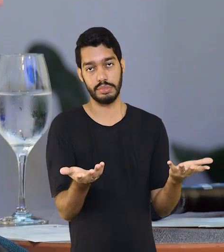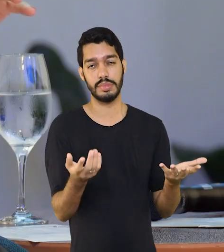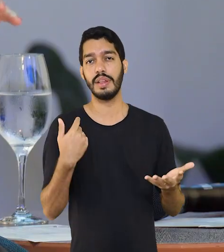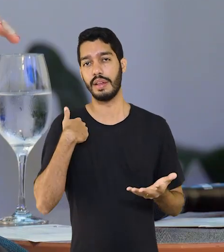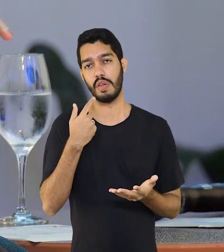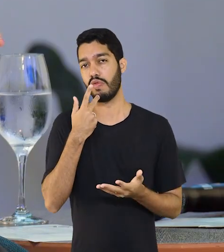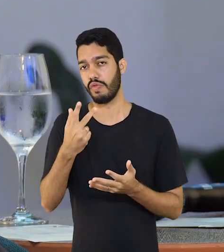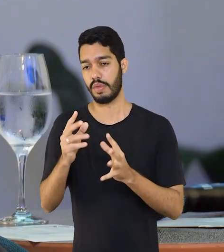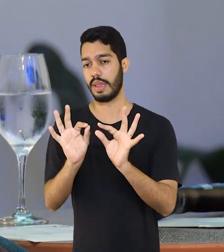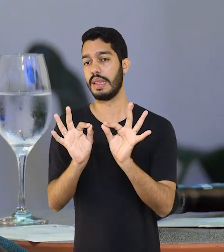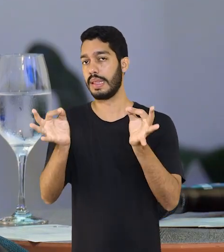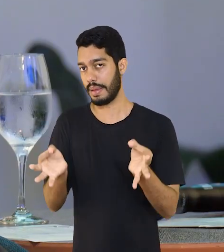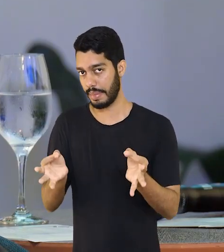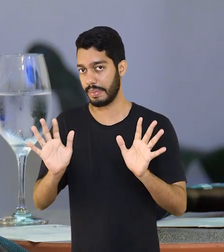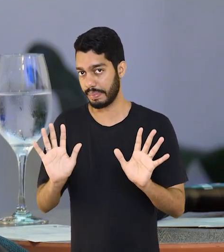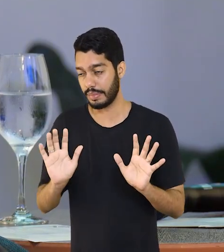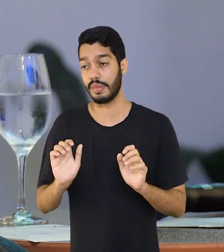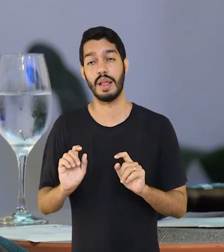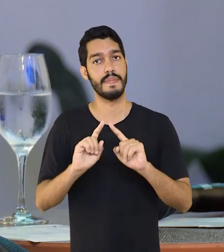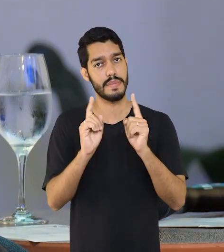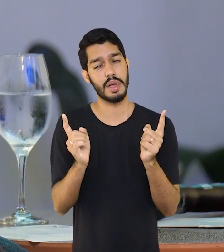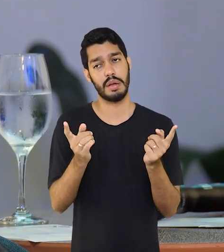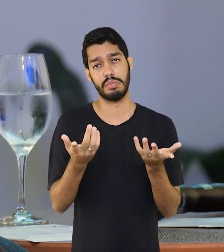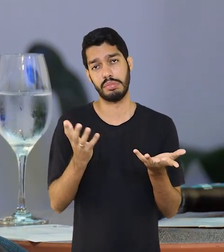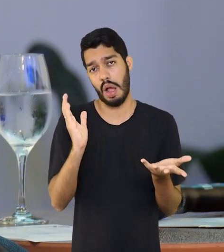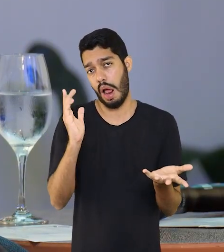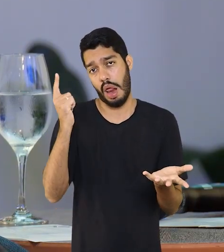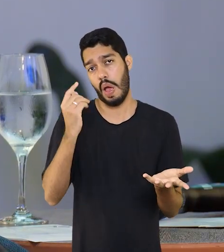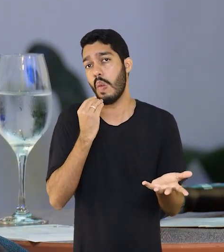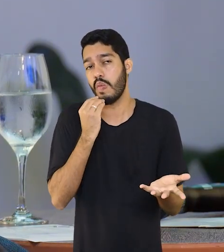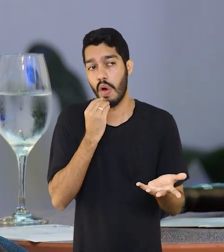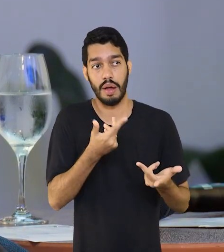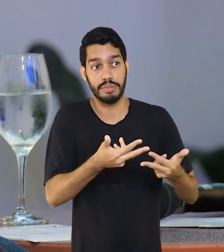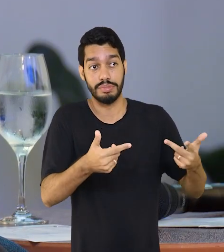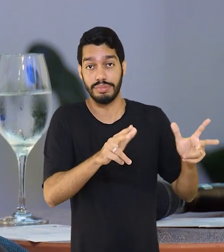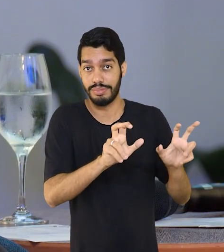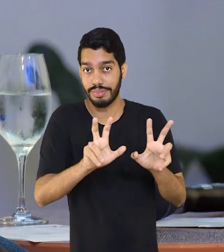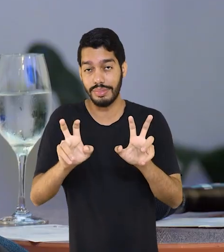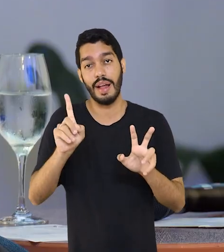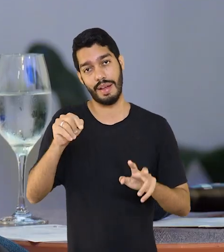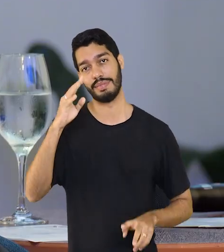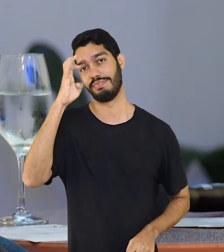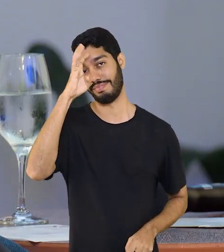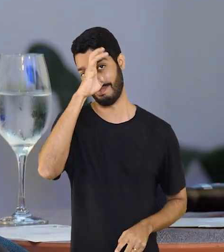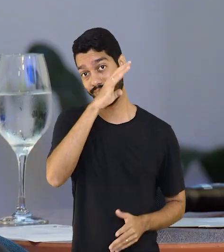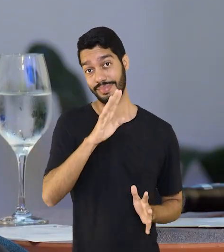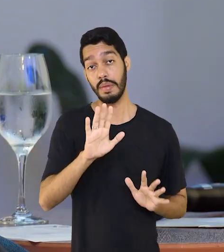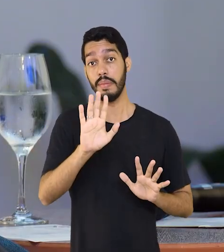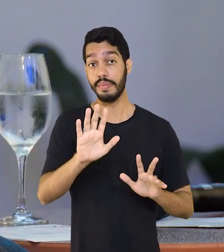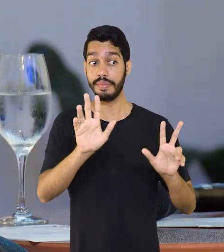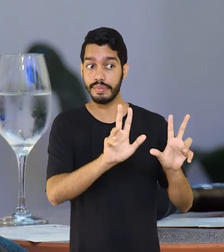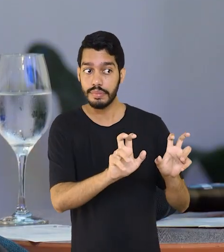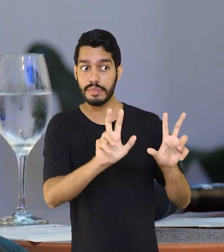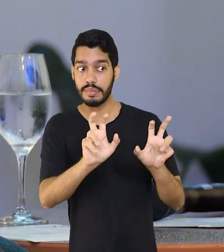forma simplificada, mas, evidentemente, todos esses assuntos são extremamente complexos, mas são questões que a gente tem que